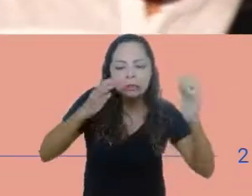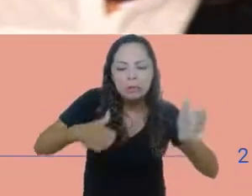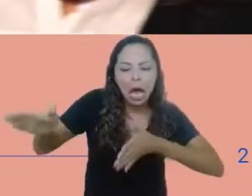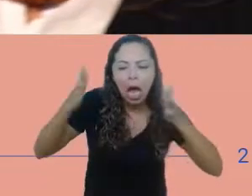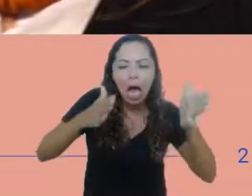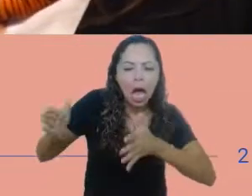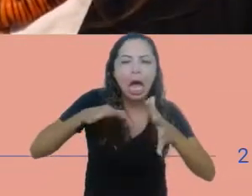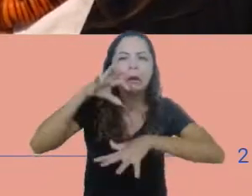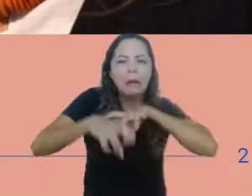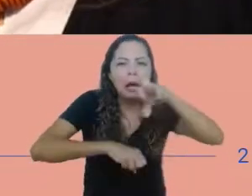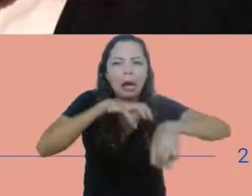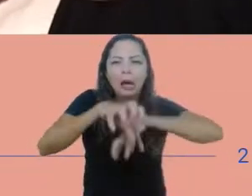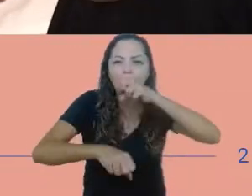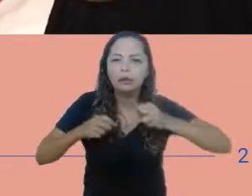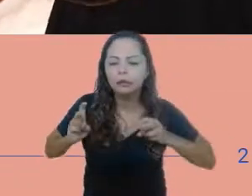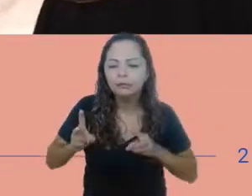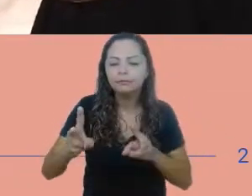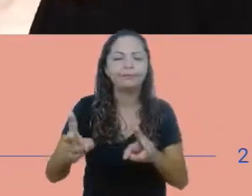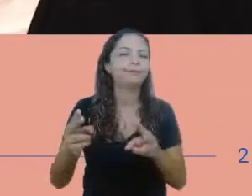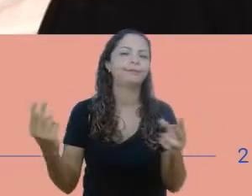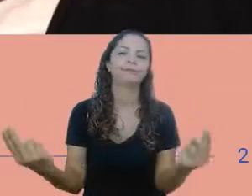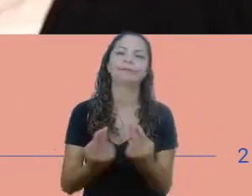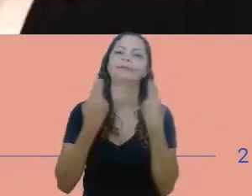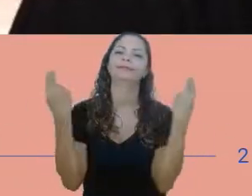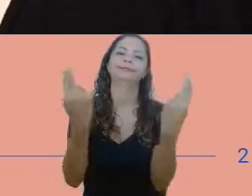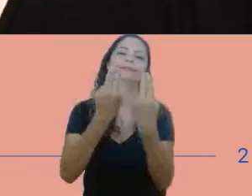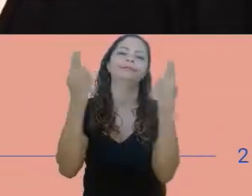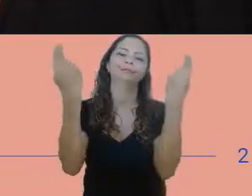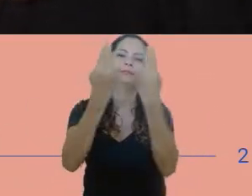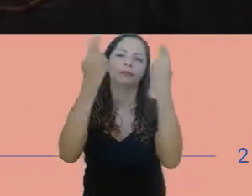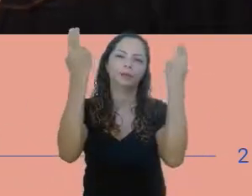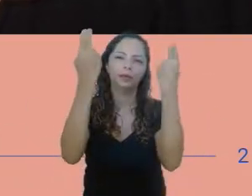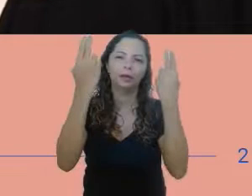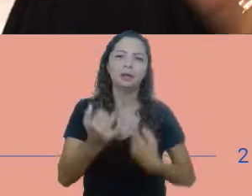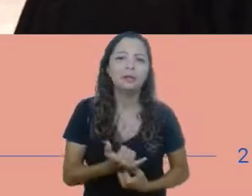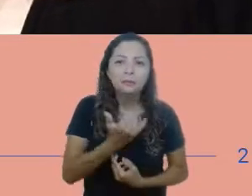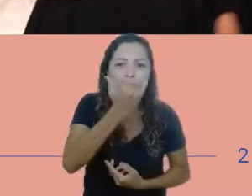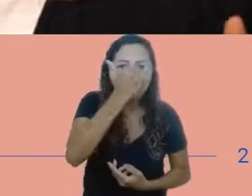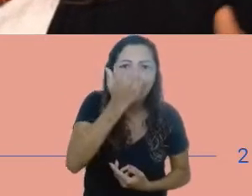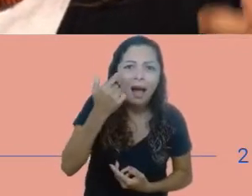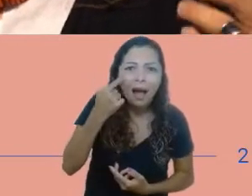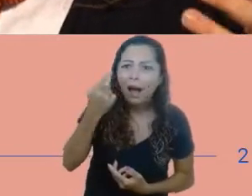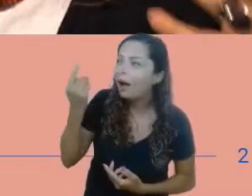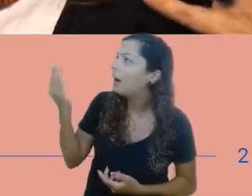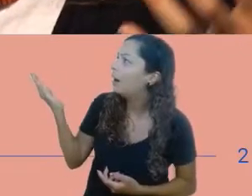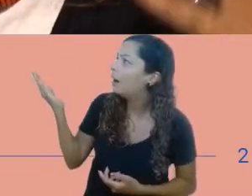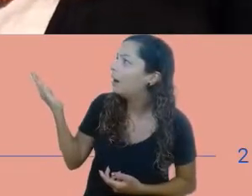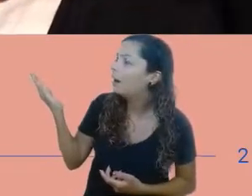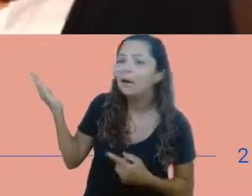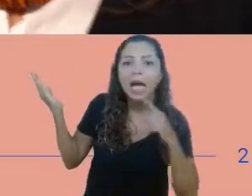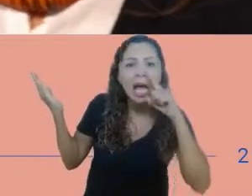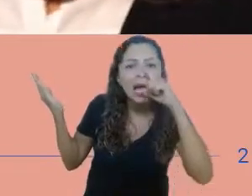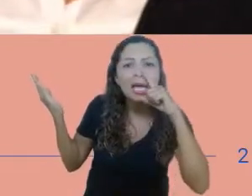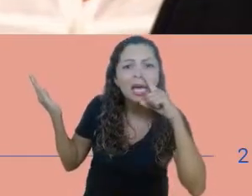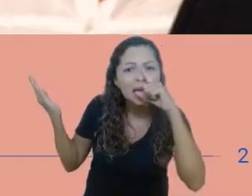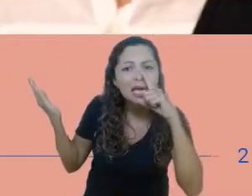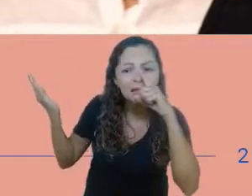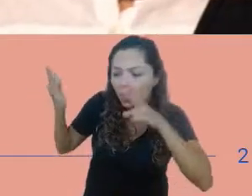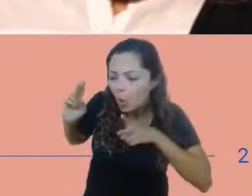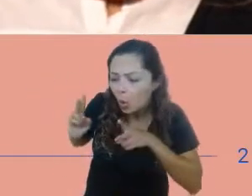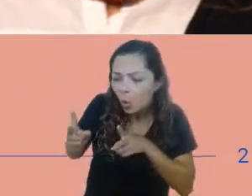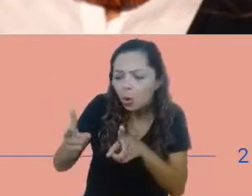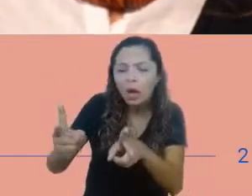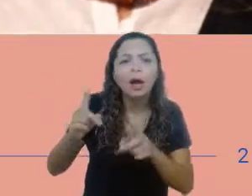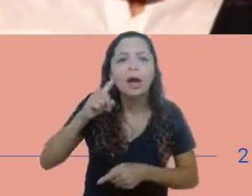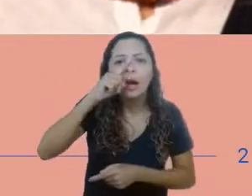triste para nossa realidade mas nos mostrou o impacto os riscos desse modelo agora pelo menos nós temos números